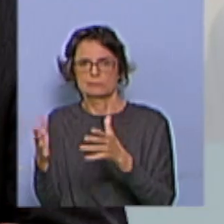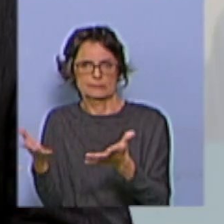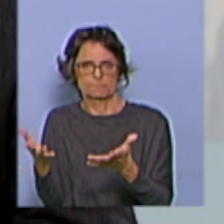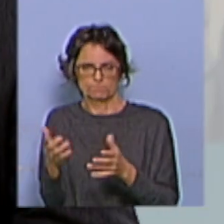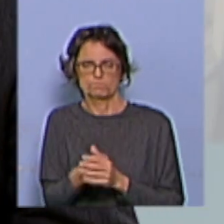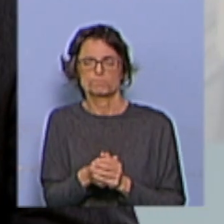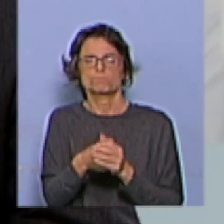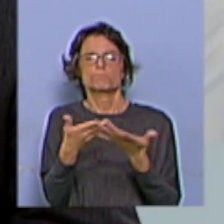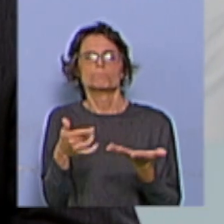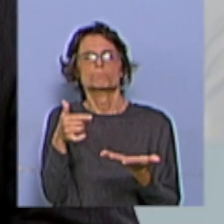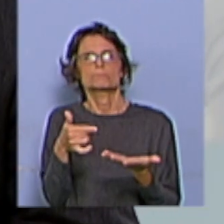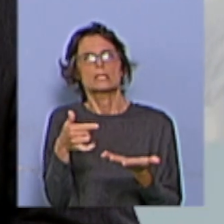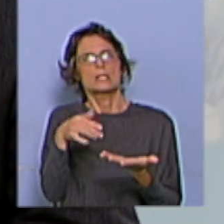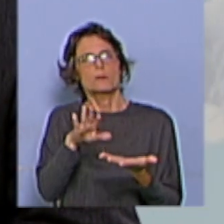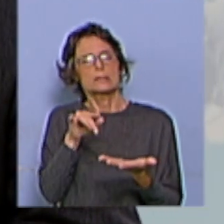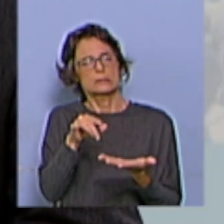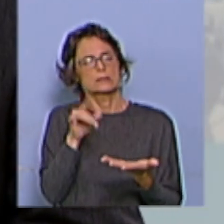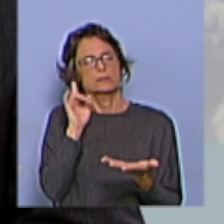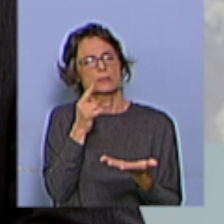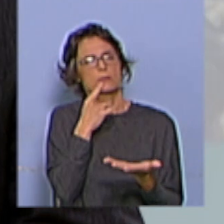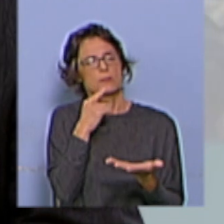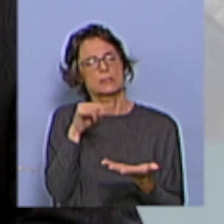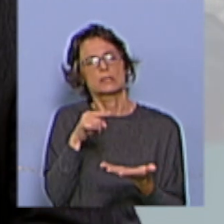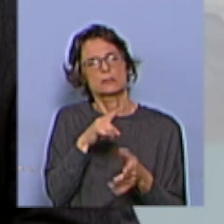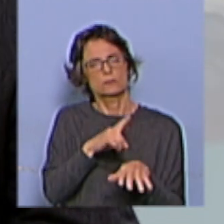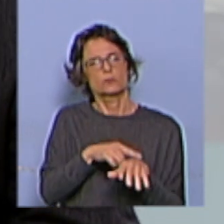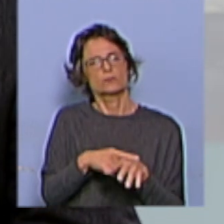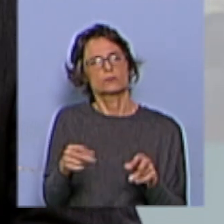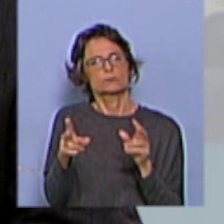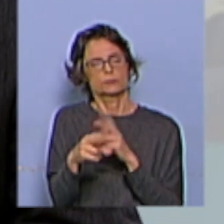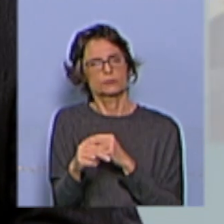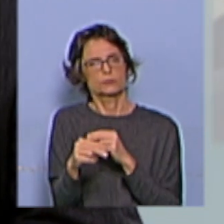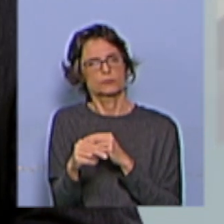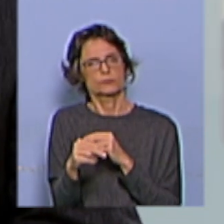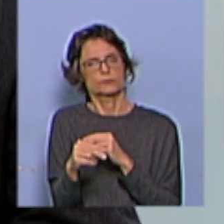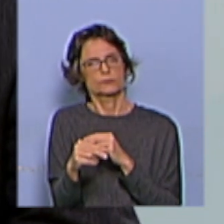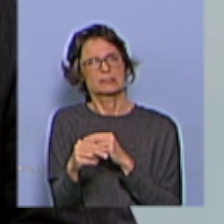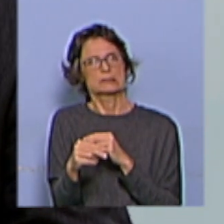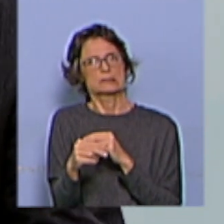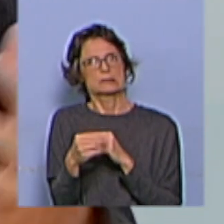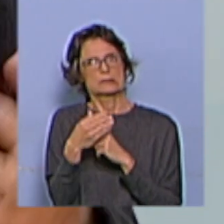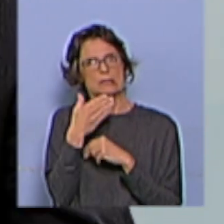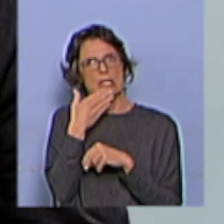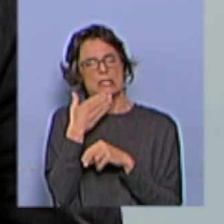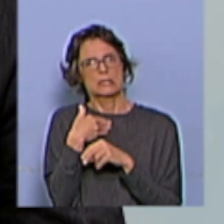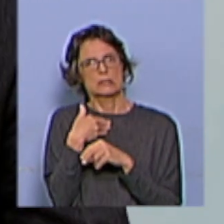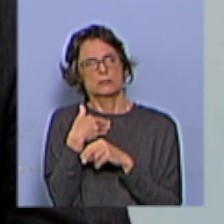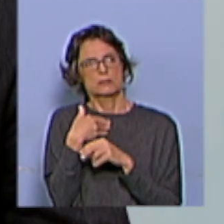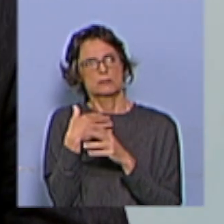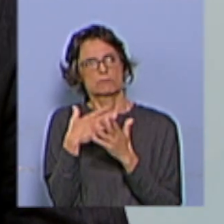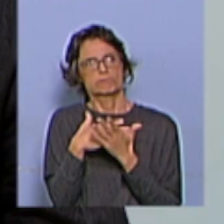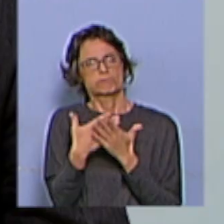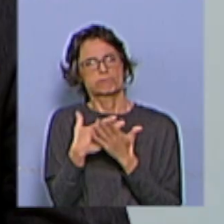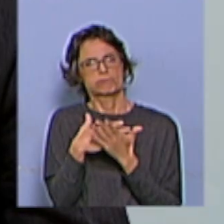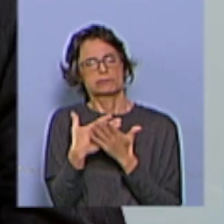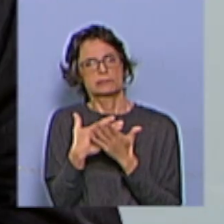este tempo é um tempo novo, um tempo que nos deixou perplexos a todos, não é? Com muito medo, todos com muito medo,